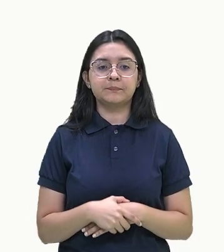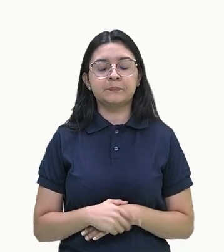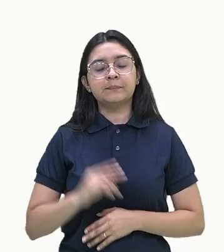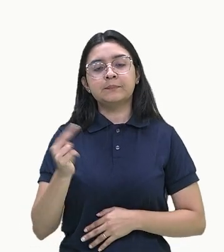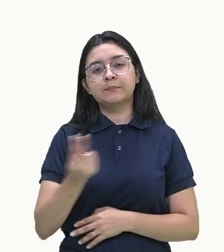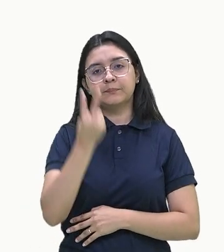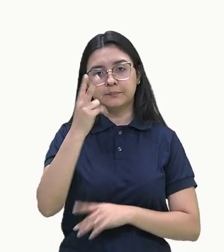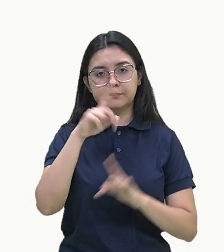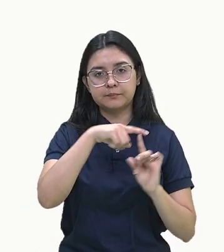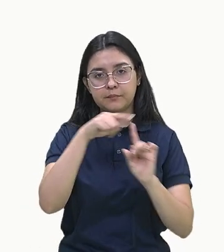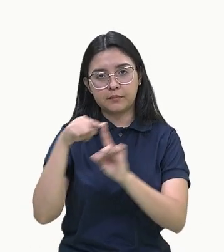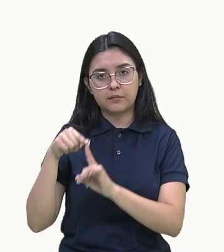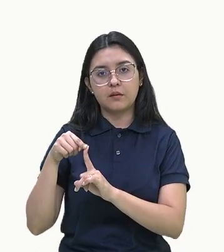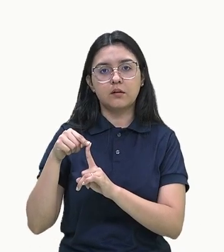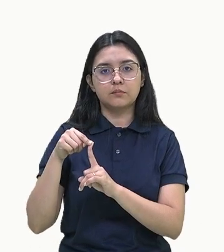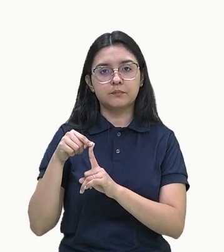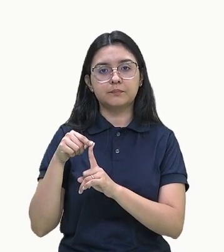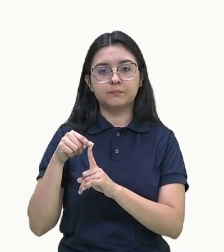dois tipos de